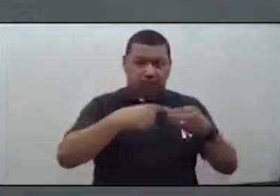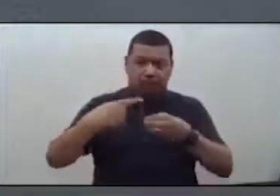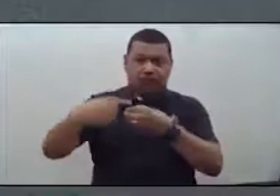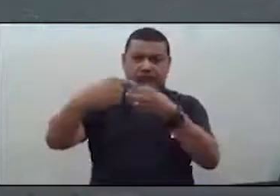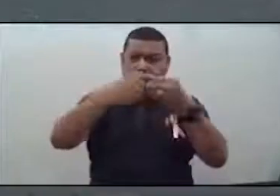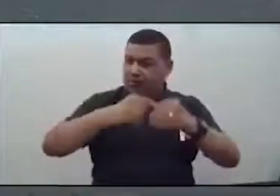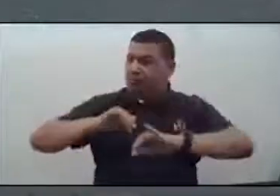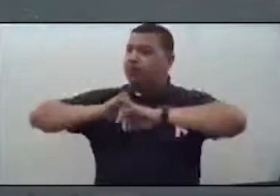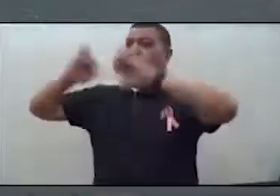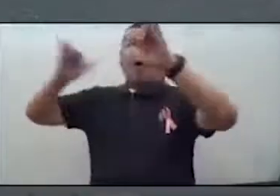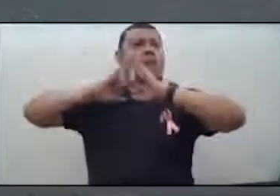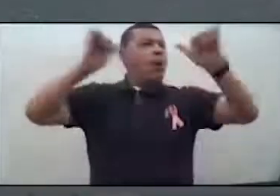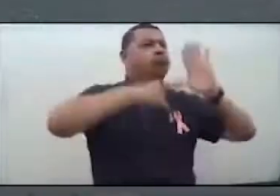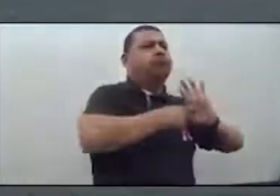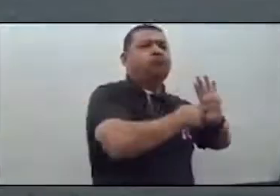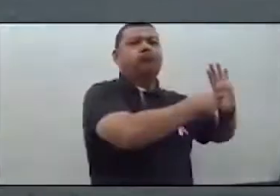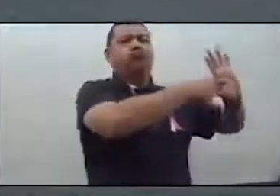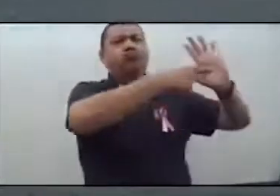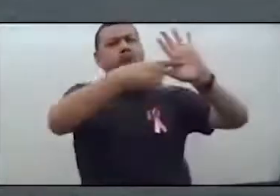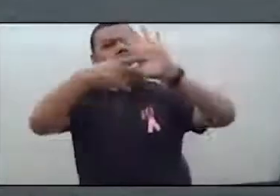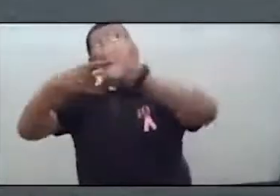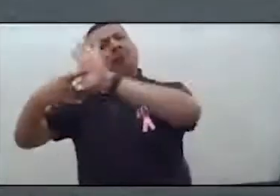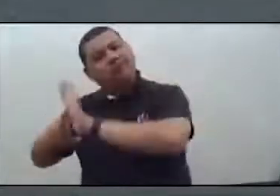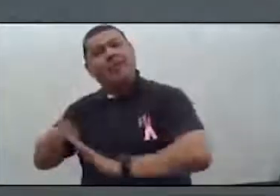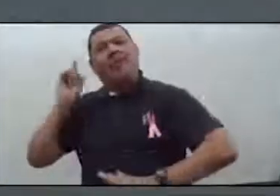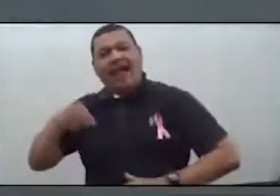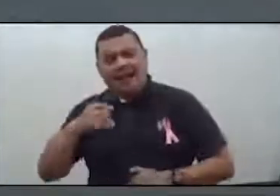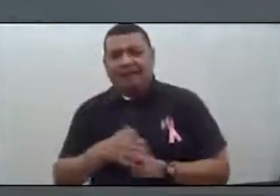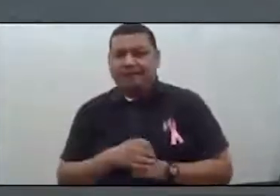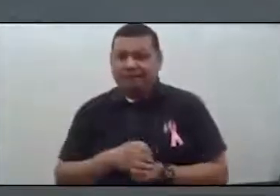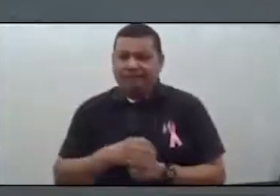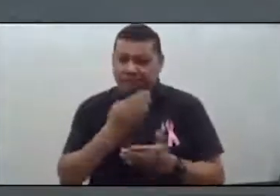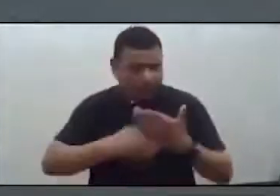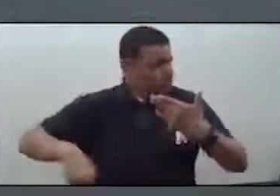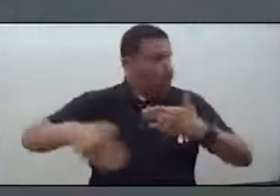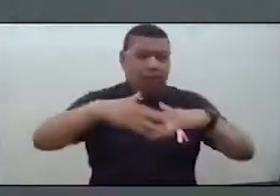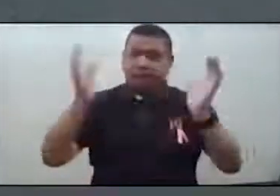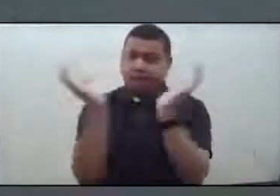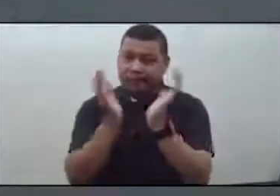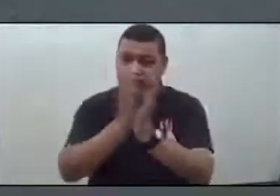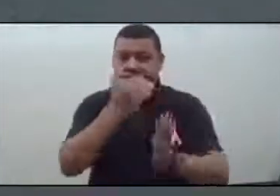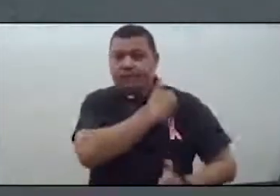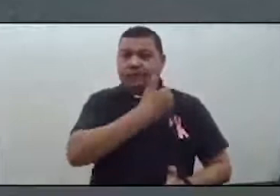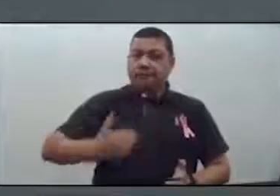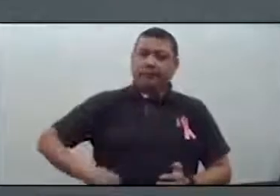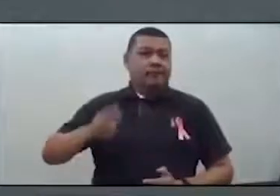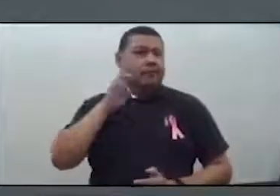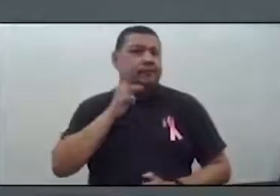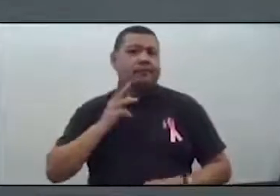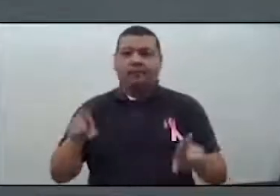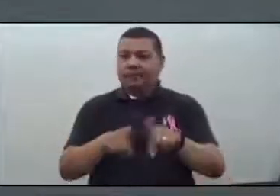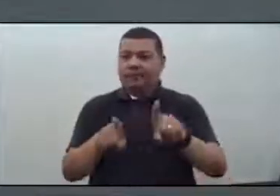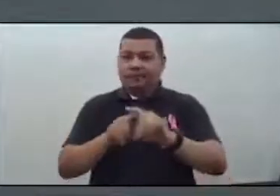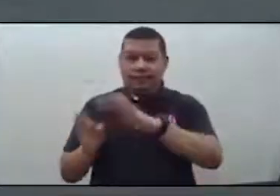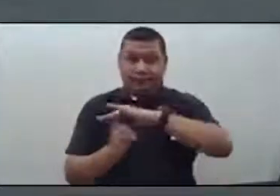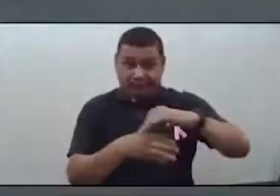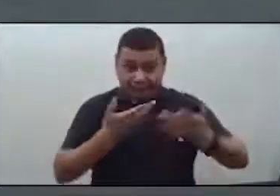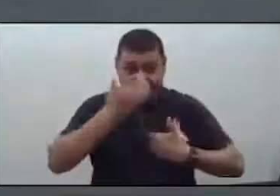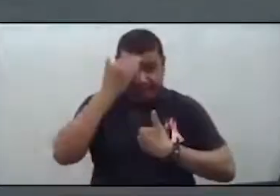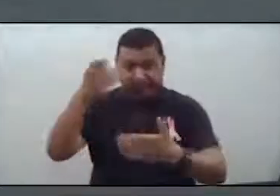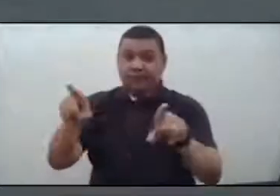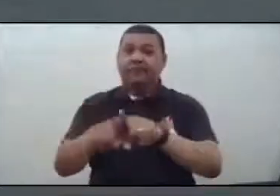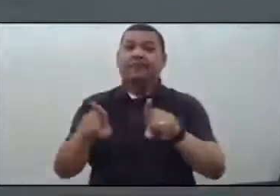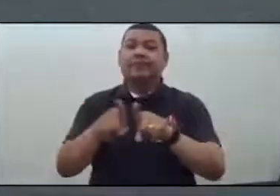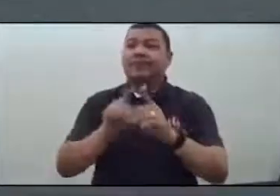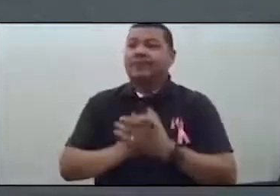ele está aprendendo. Então, agradecer a presença do Padovani e de toda a equipe do governo de Rondônia. Agradecer também a